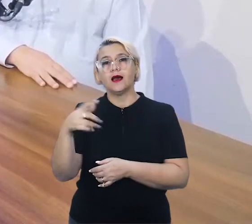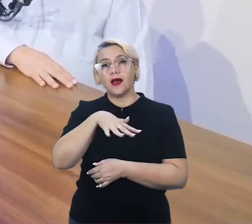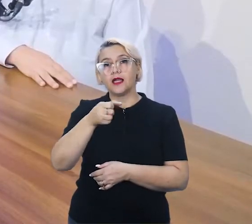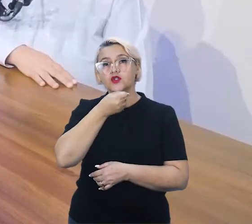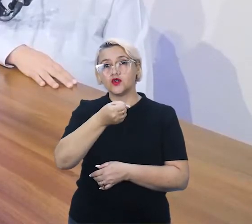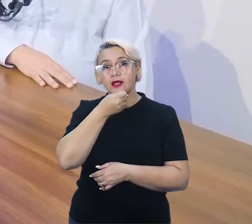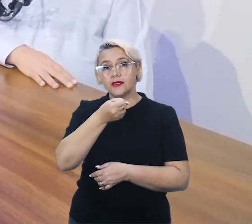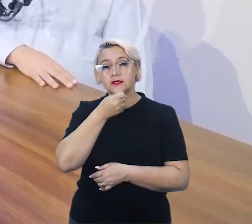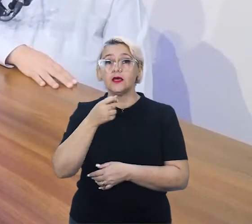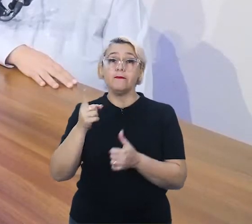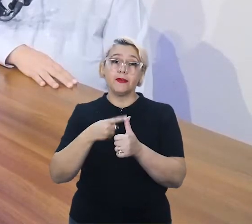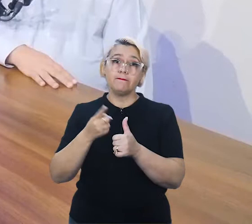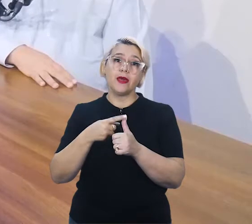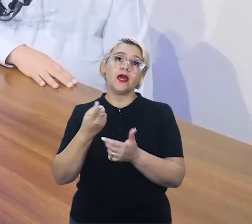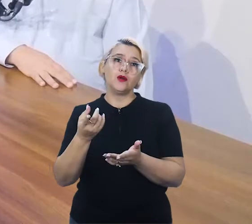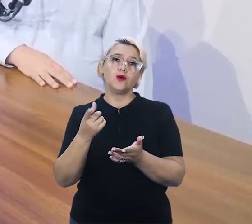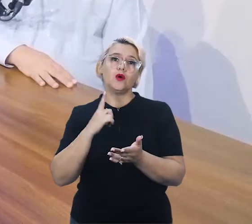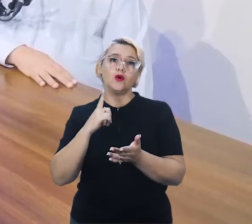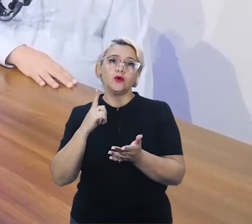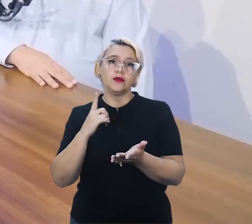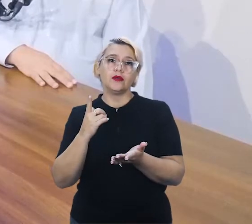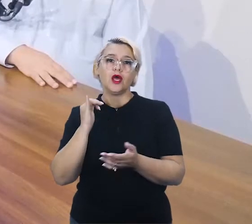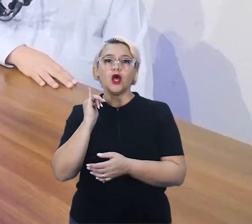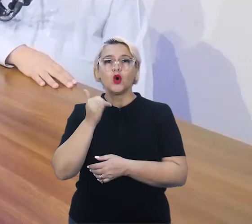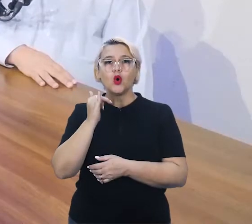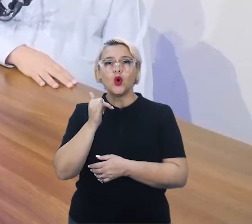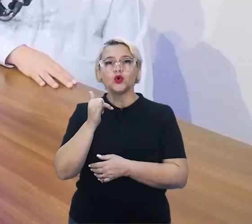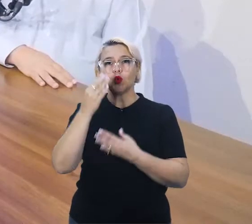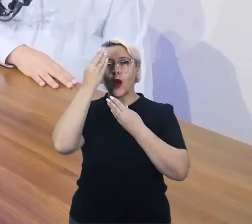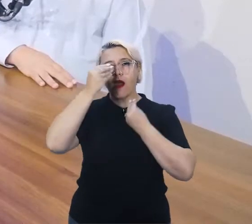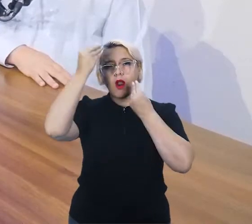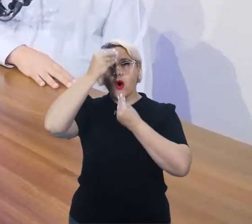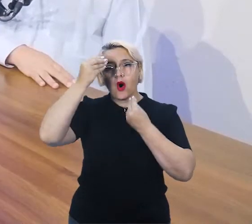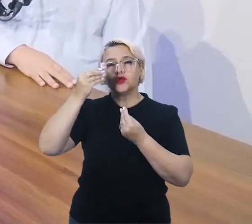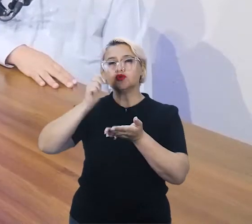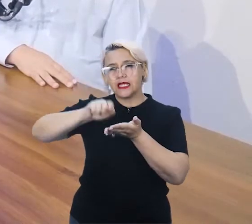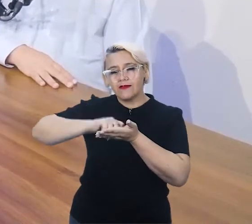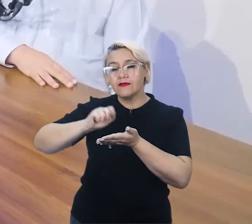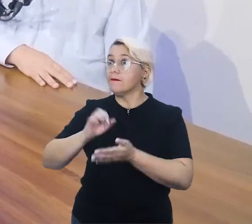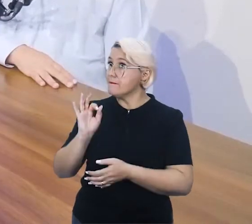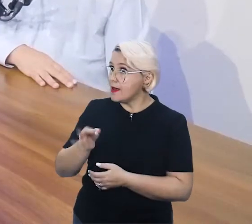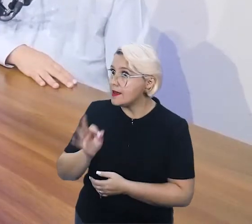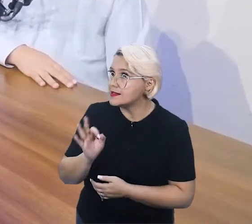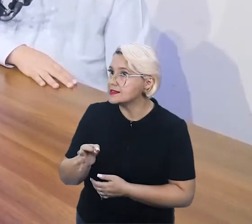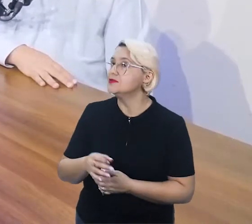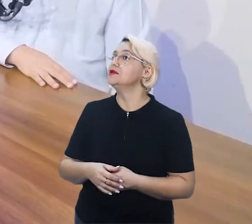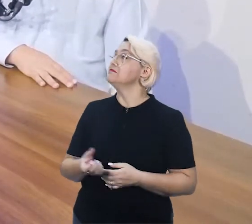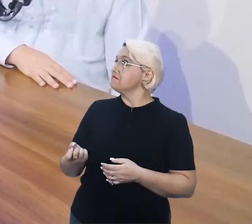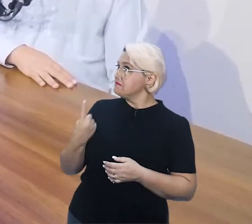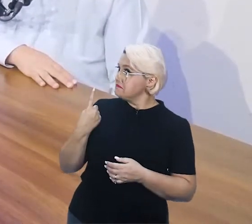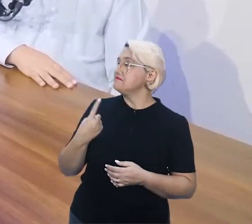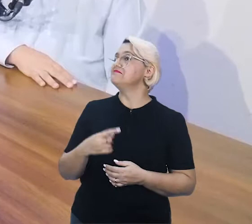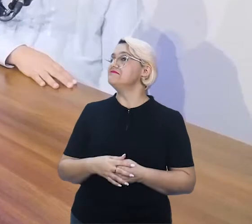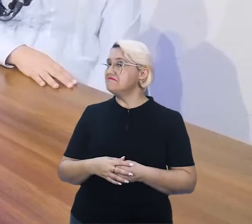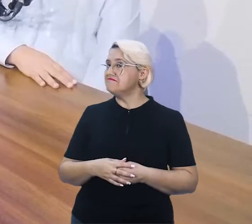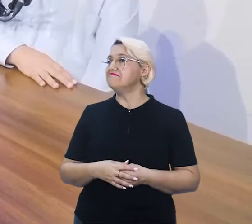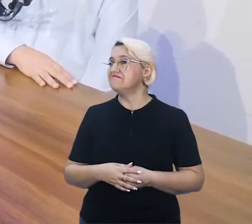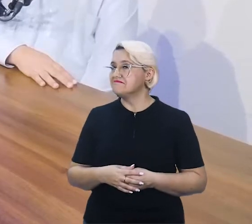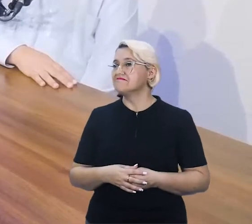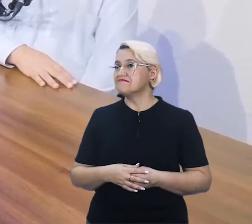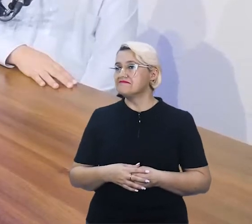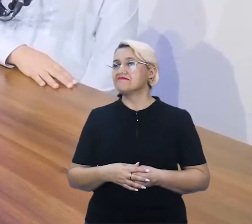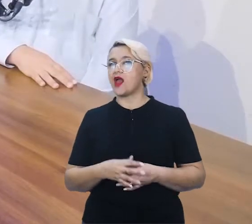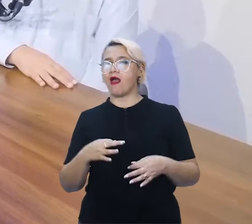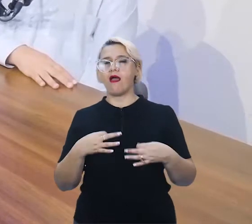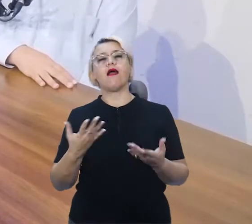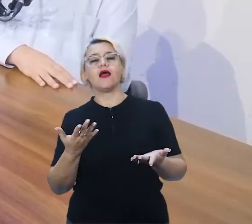jornalista, eu comecei primeiro a me interessar, primeiro eu fiz conto erótico, muito conto erótico, Mesmo? é, muito contos